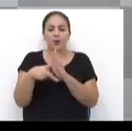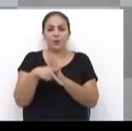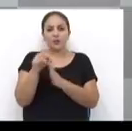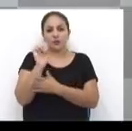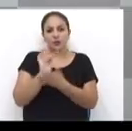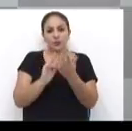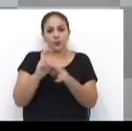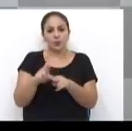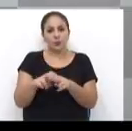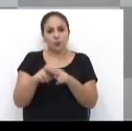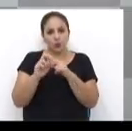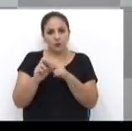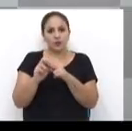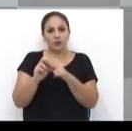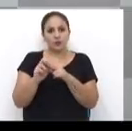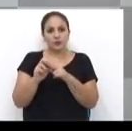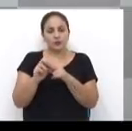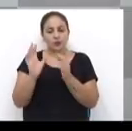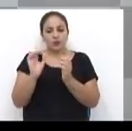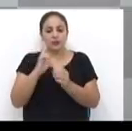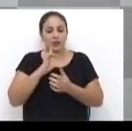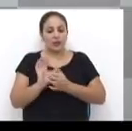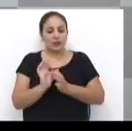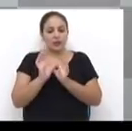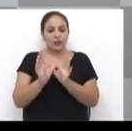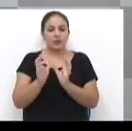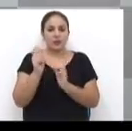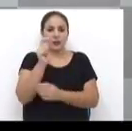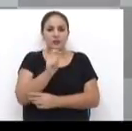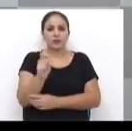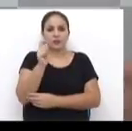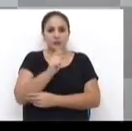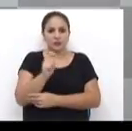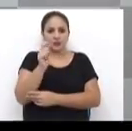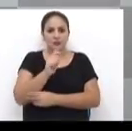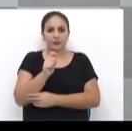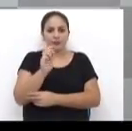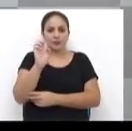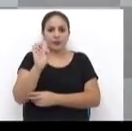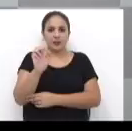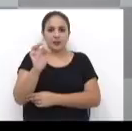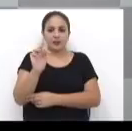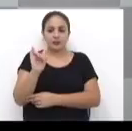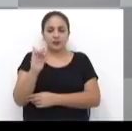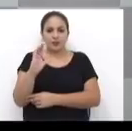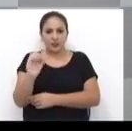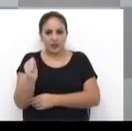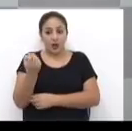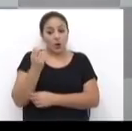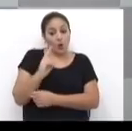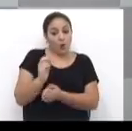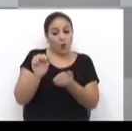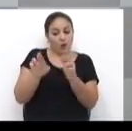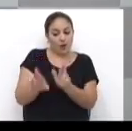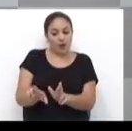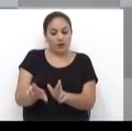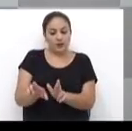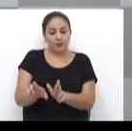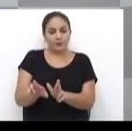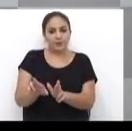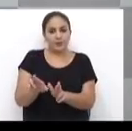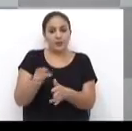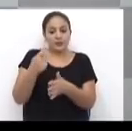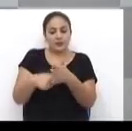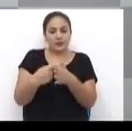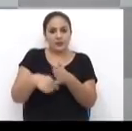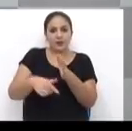disposição dessas associações a Ifrica, ou mesmo a área que já foi intentada em momento anterior ser destinada às farmácias